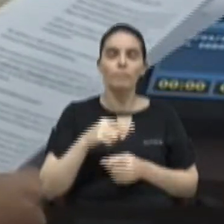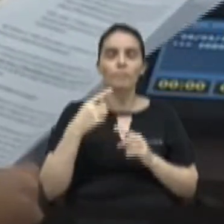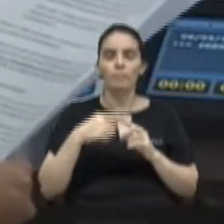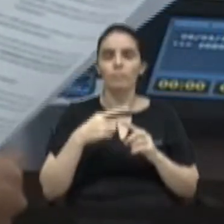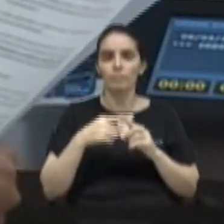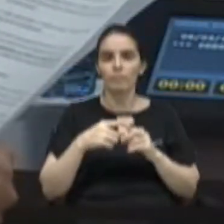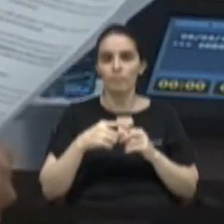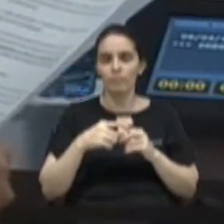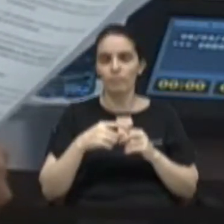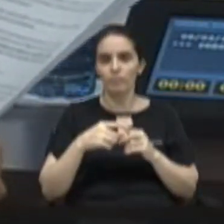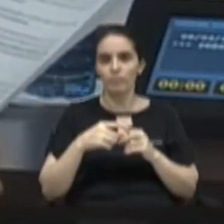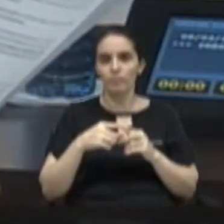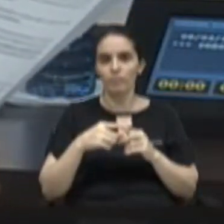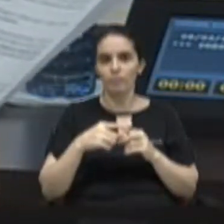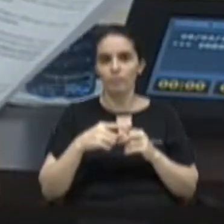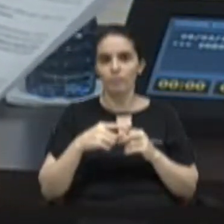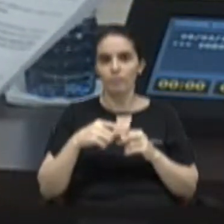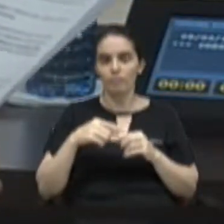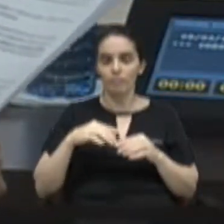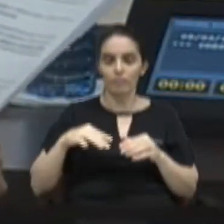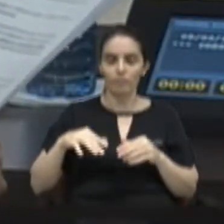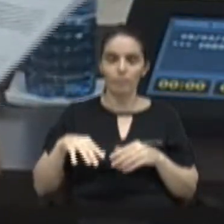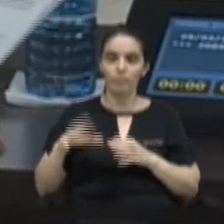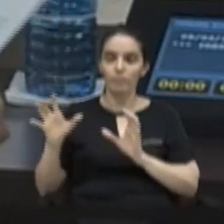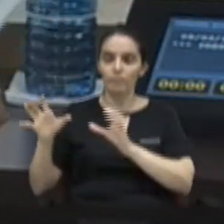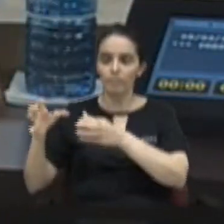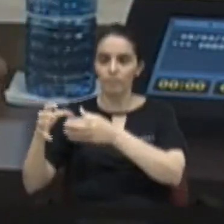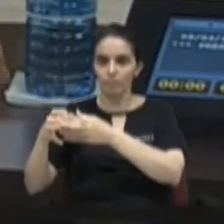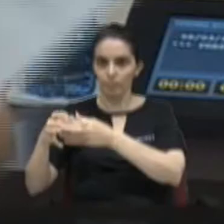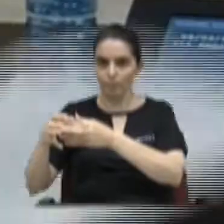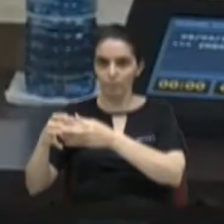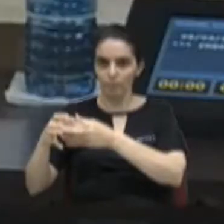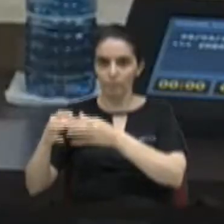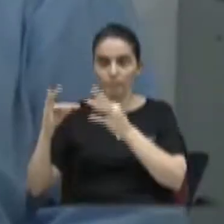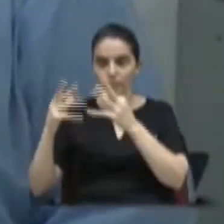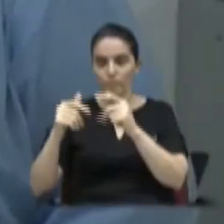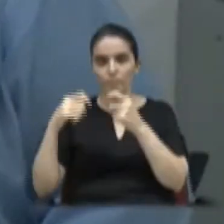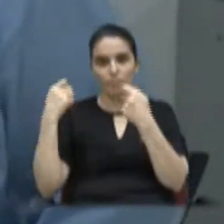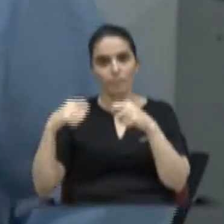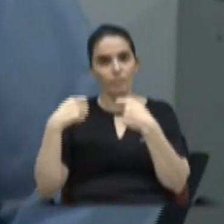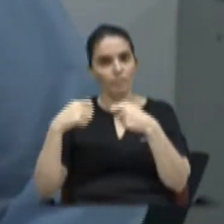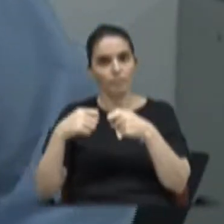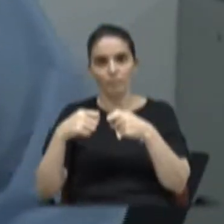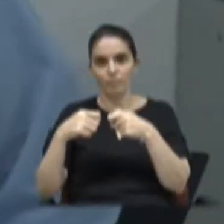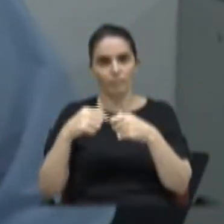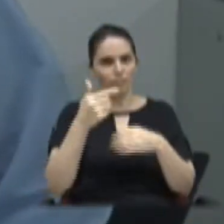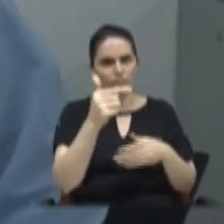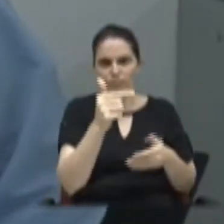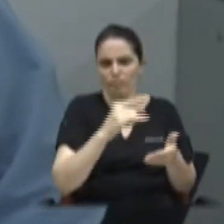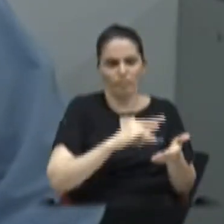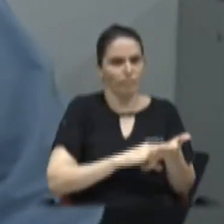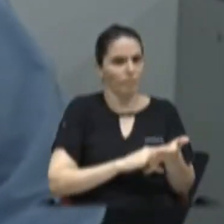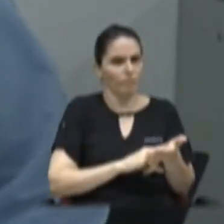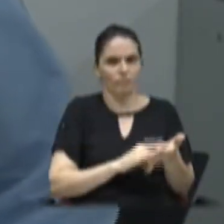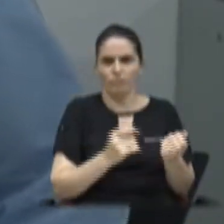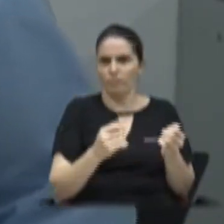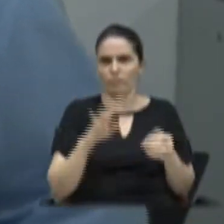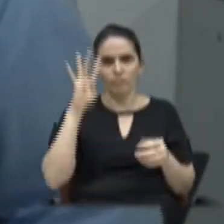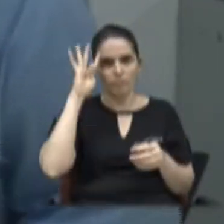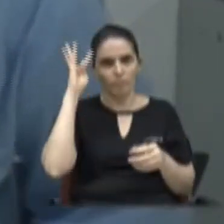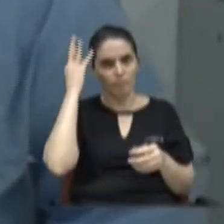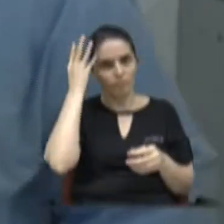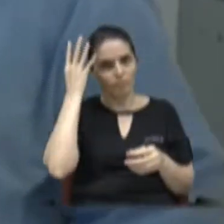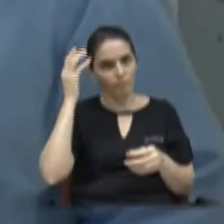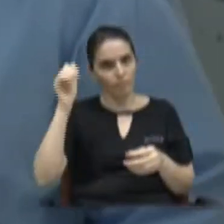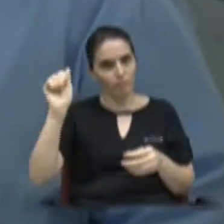despesas geradas pela equipe e material necessário. Isso aqui não está no contrato. Isso aqui é uma resolução da Ares